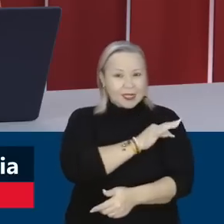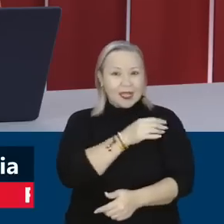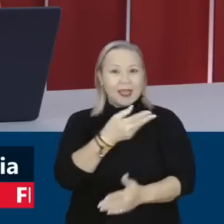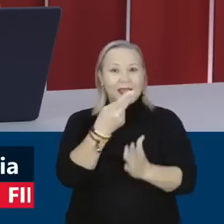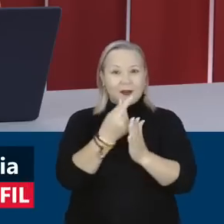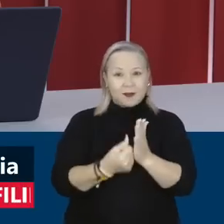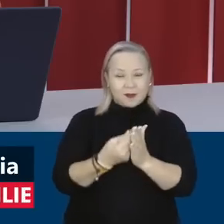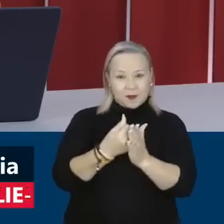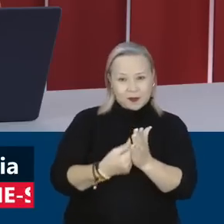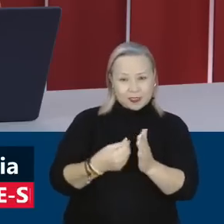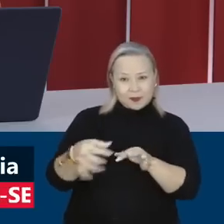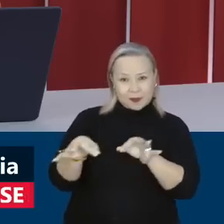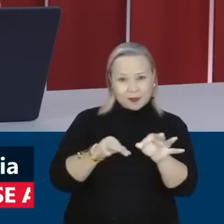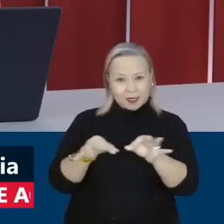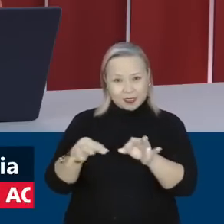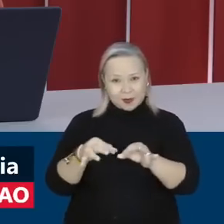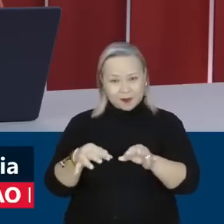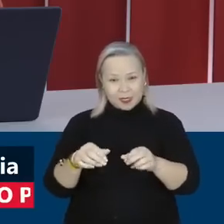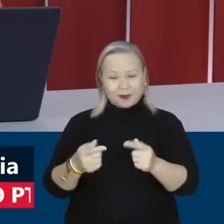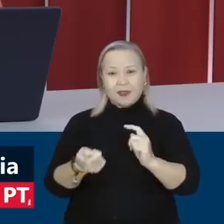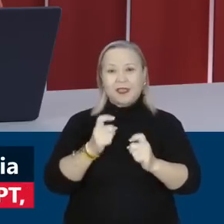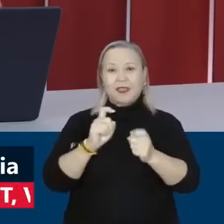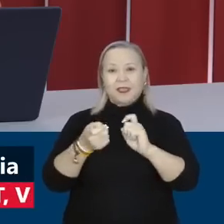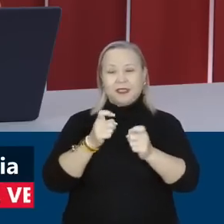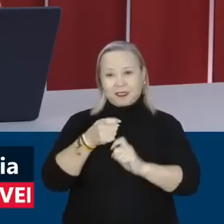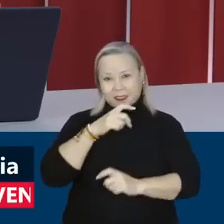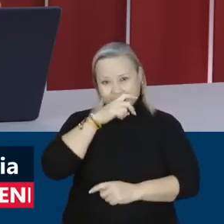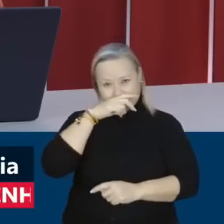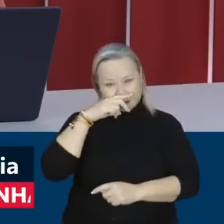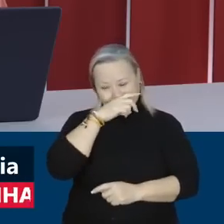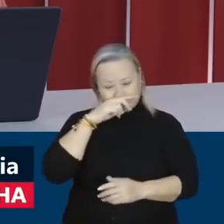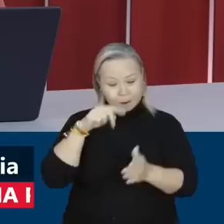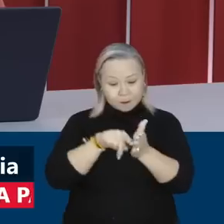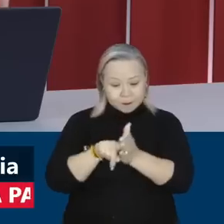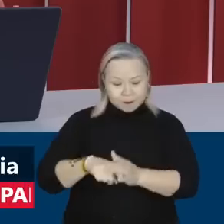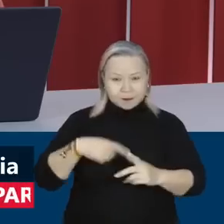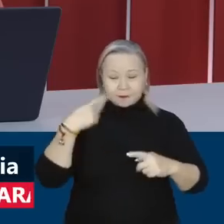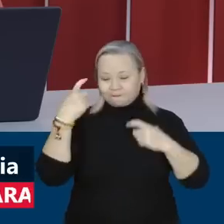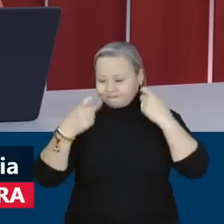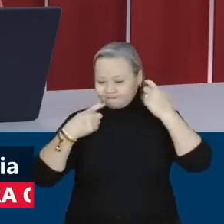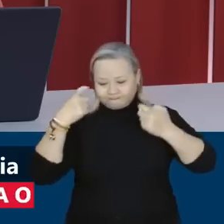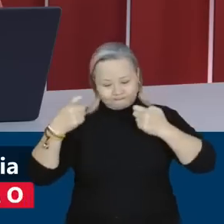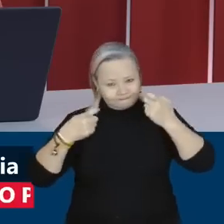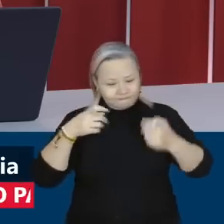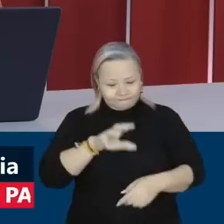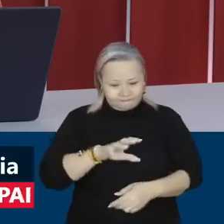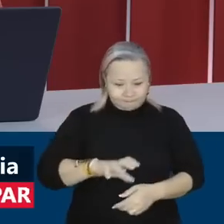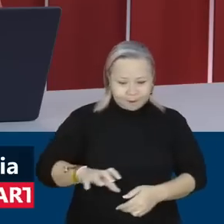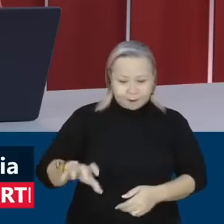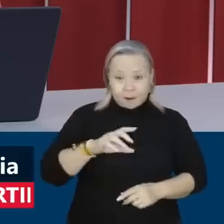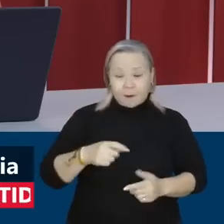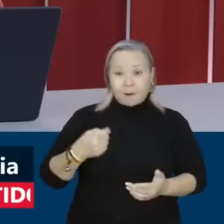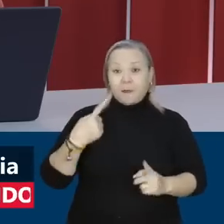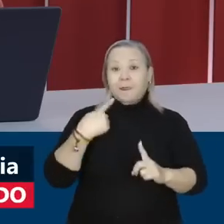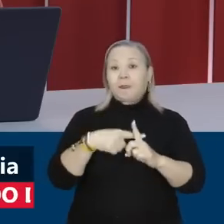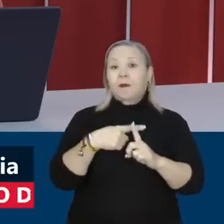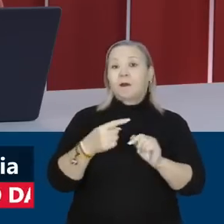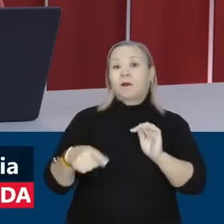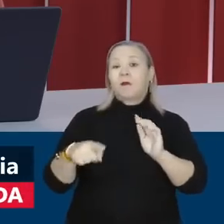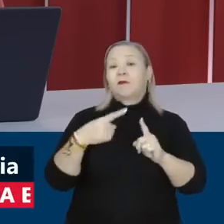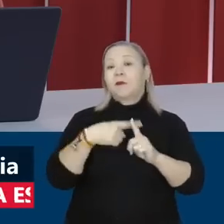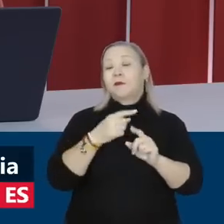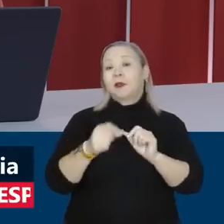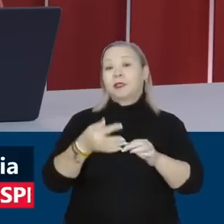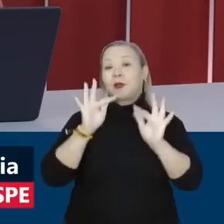e gestão do gabinete de transição. O diagnóstico foi preocupante, como em outras áreas, né, com a afirmação final de